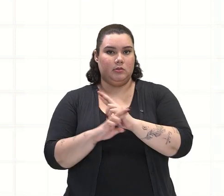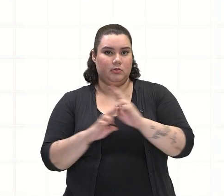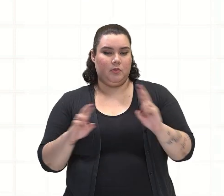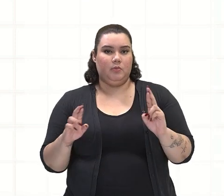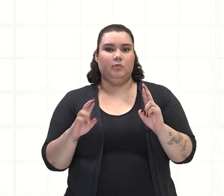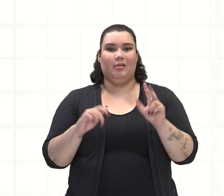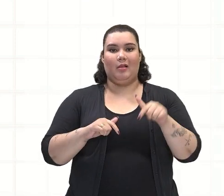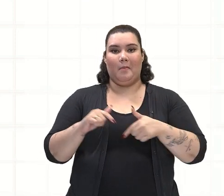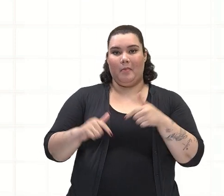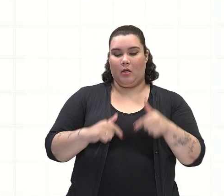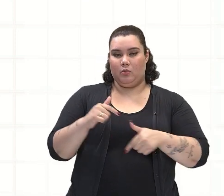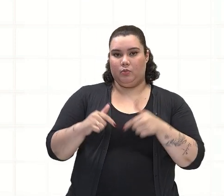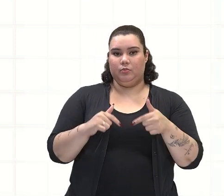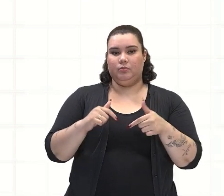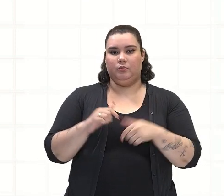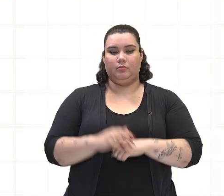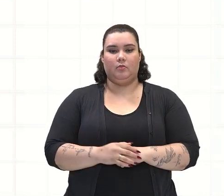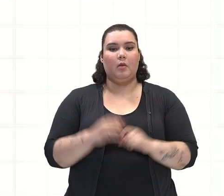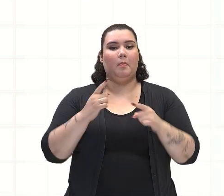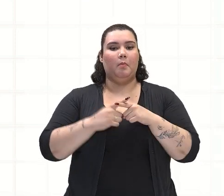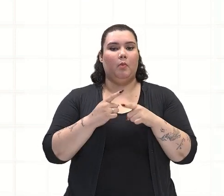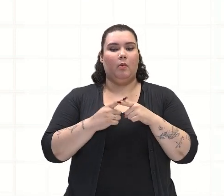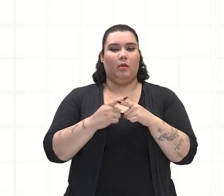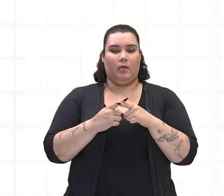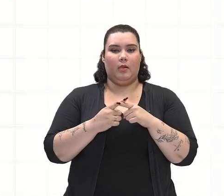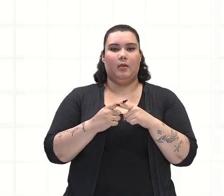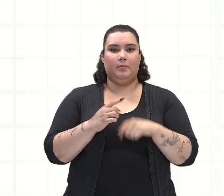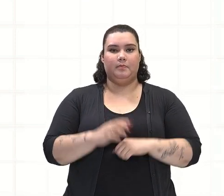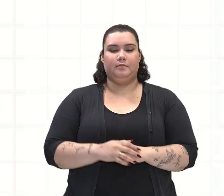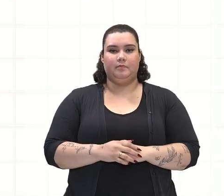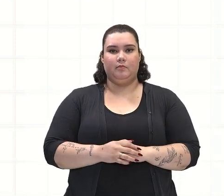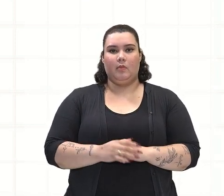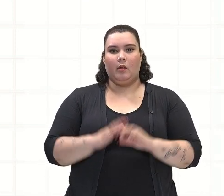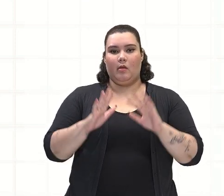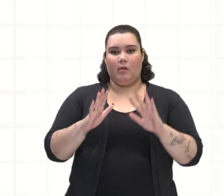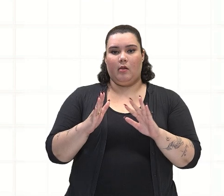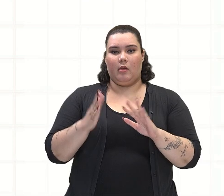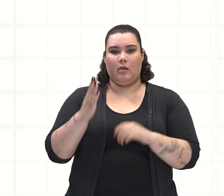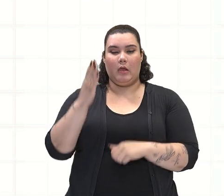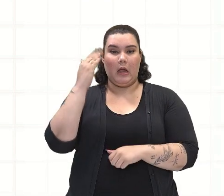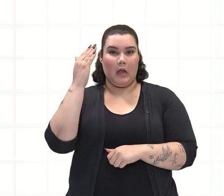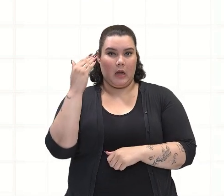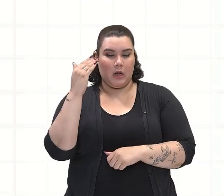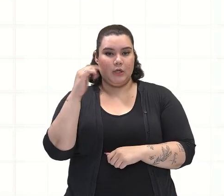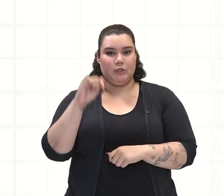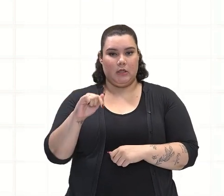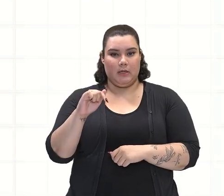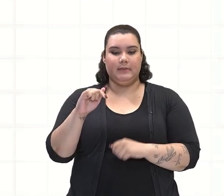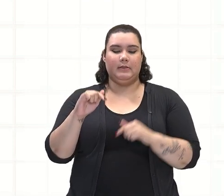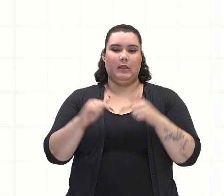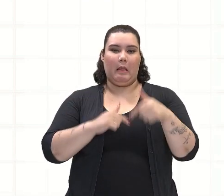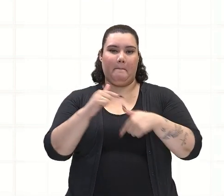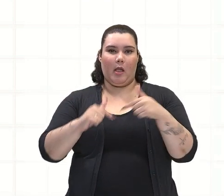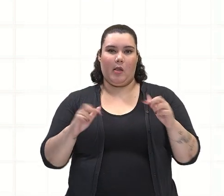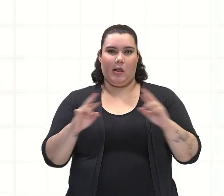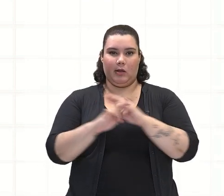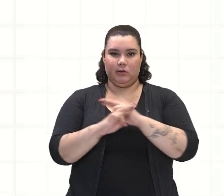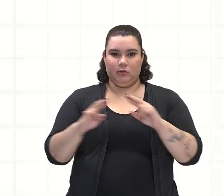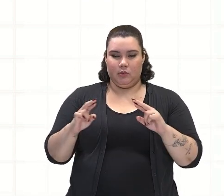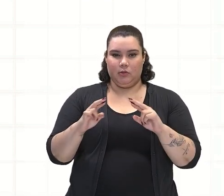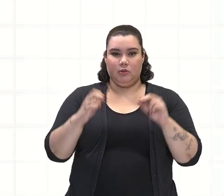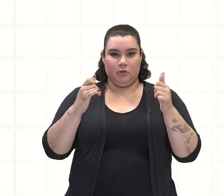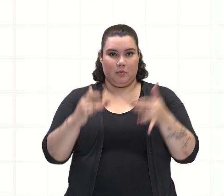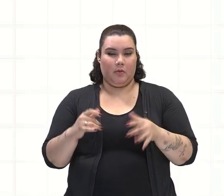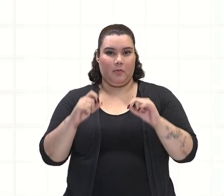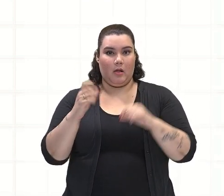de trabalho. Porque antes, tá? Quando nós falamos de mudança nas relações de trabalho, nós estamos falando que